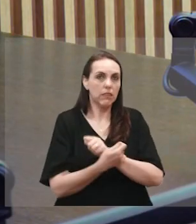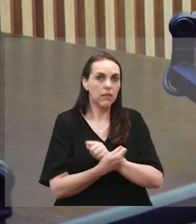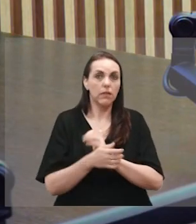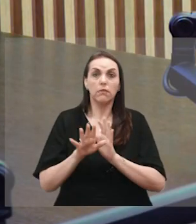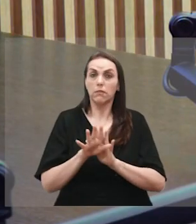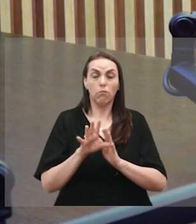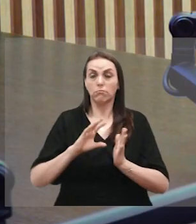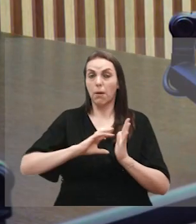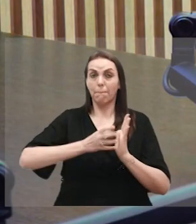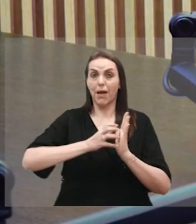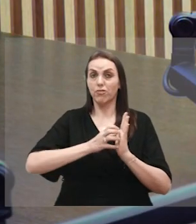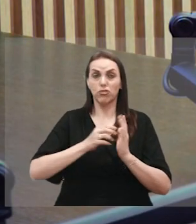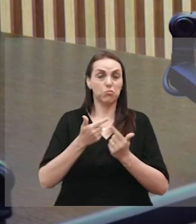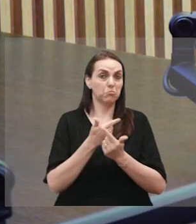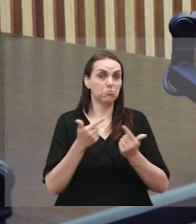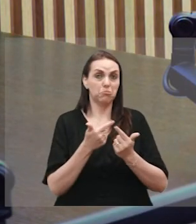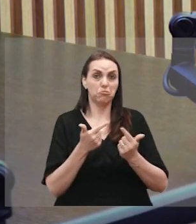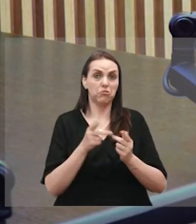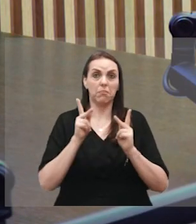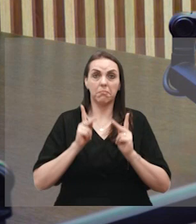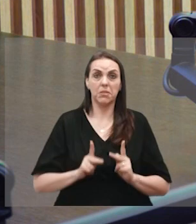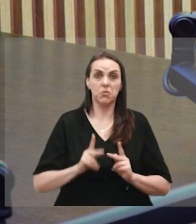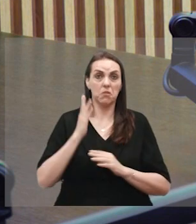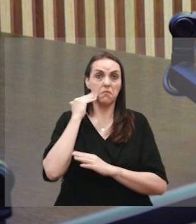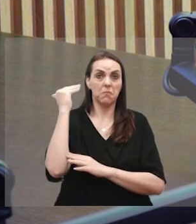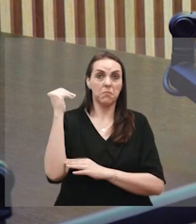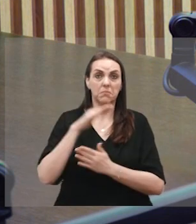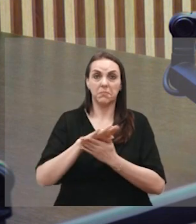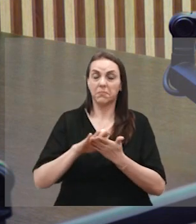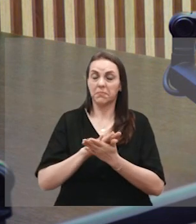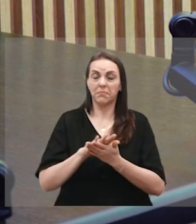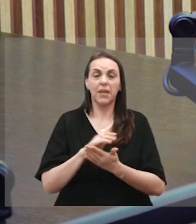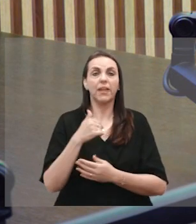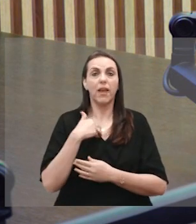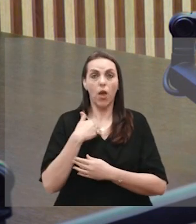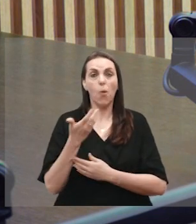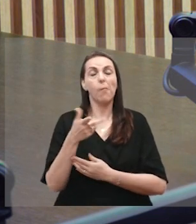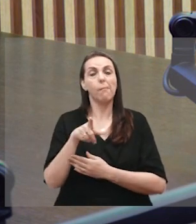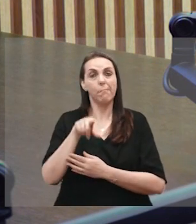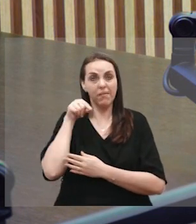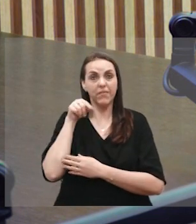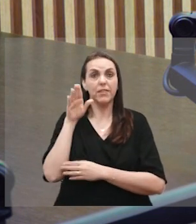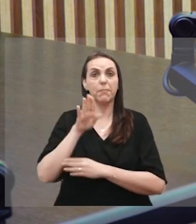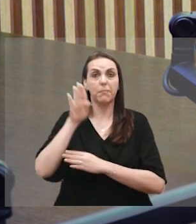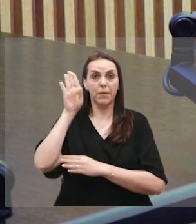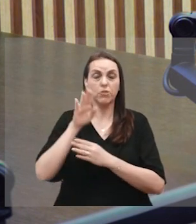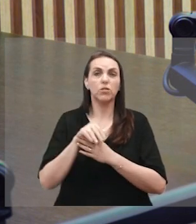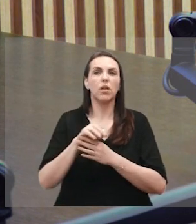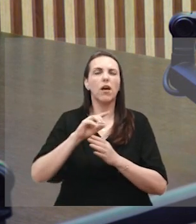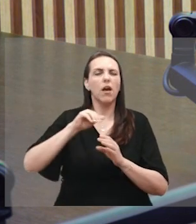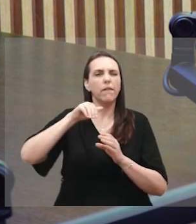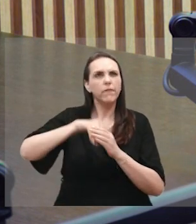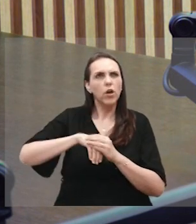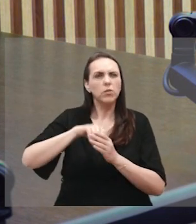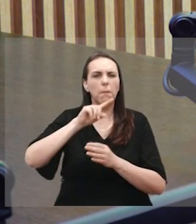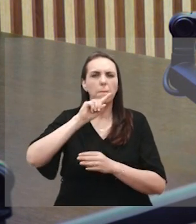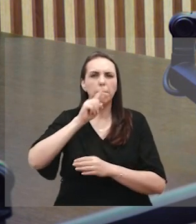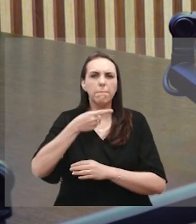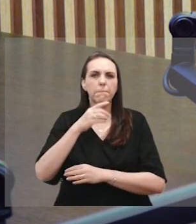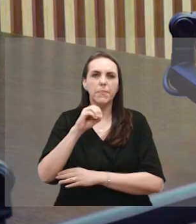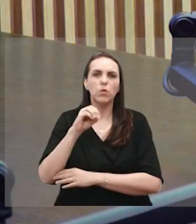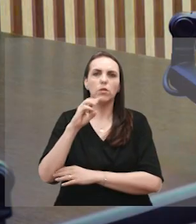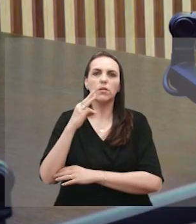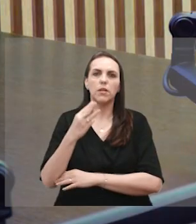adequar a eles, então era o único partido que não tinha ninguém conhecido, eu preferi concorrer por esse partido, e aí a gente fez 1.037